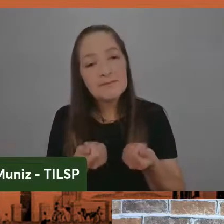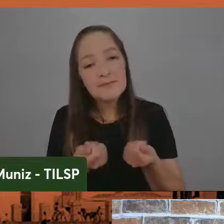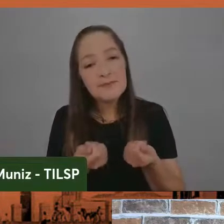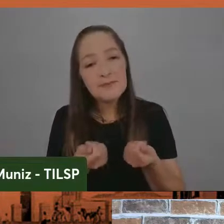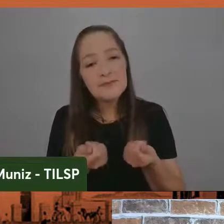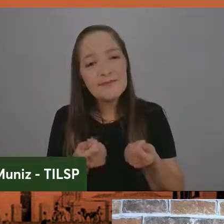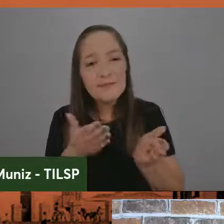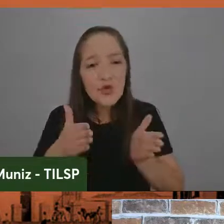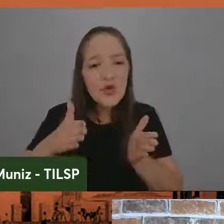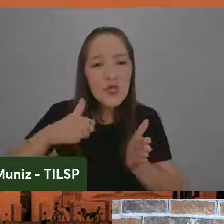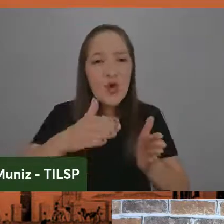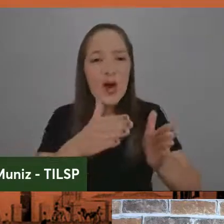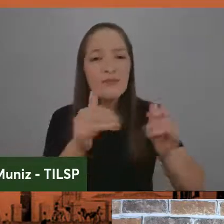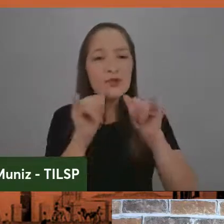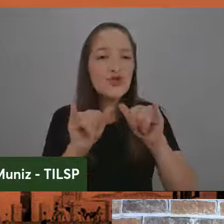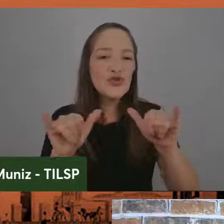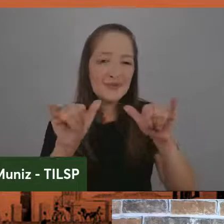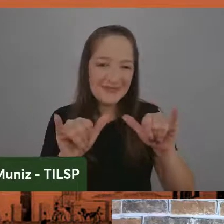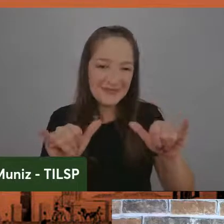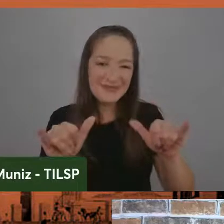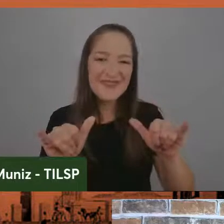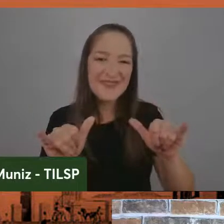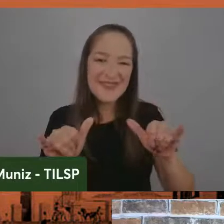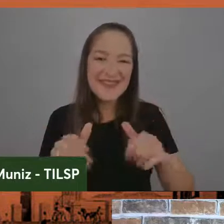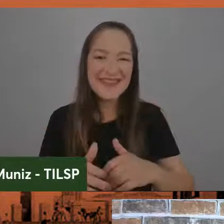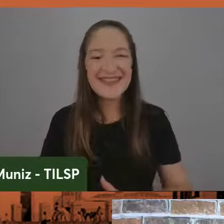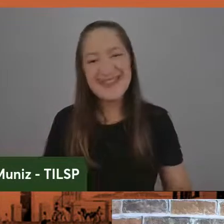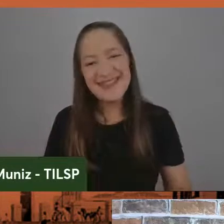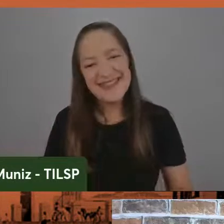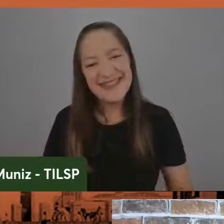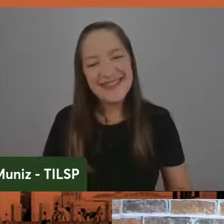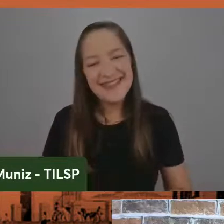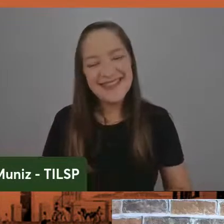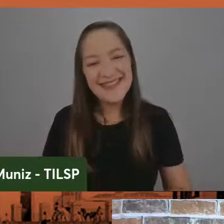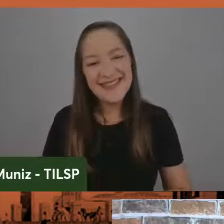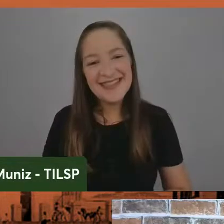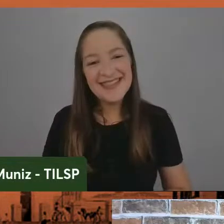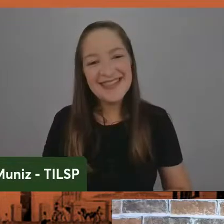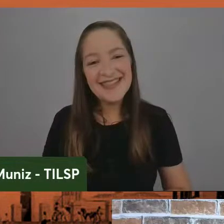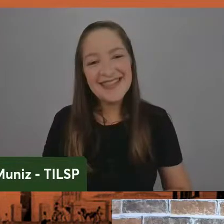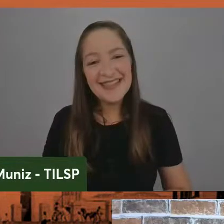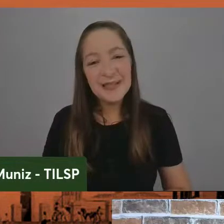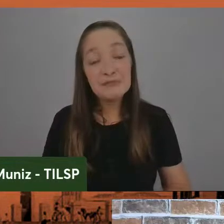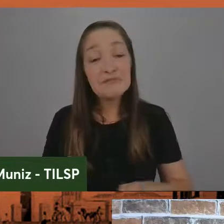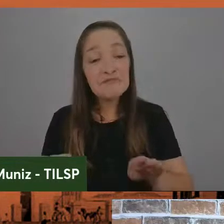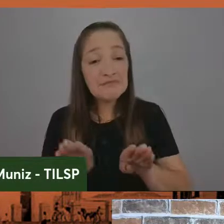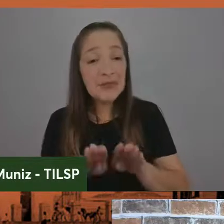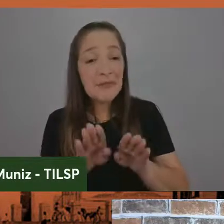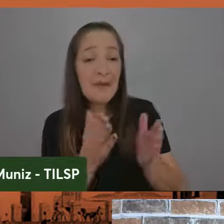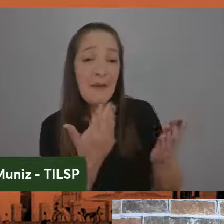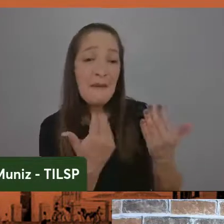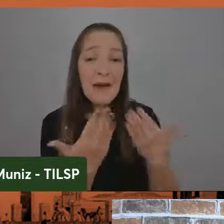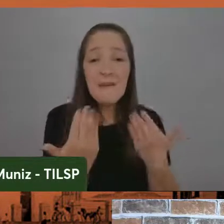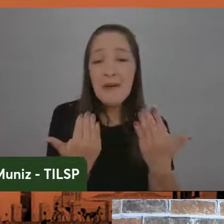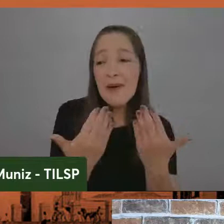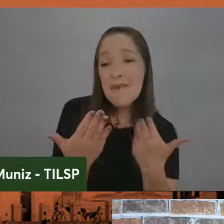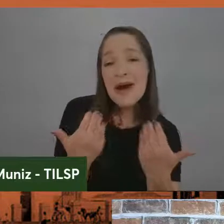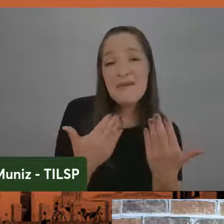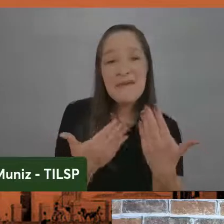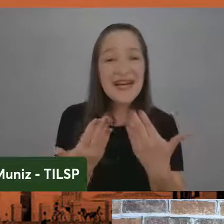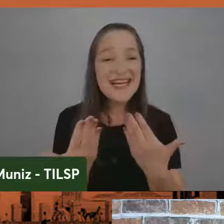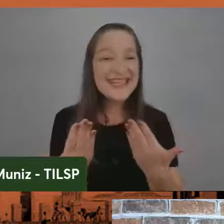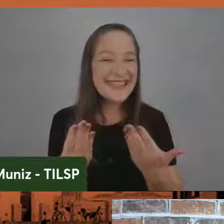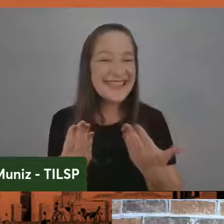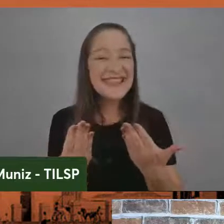um caminho de divulgação, né? De divulgação, de discussão, né?